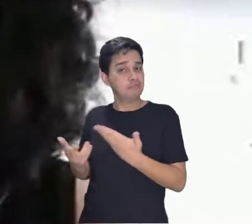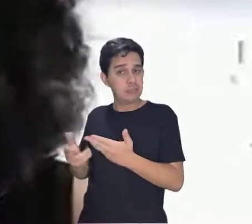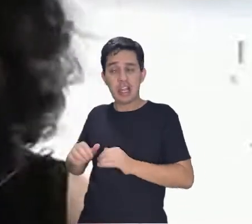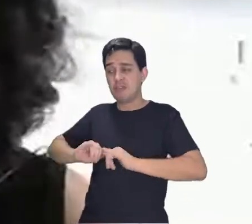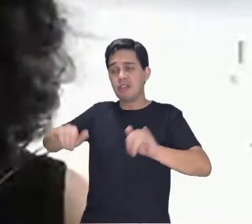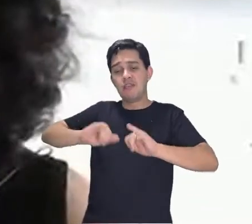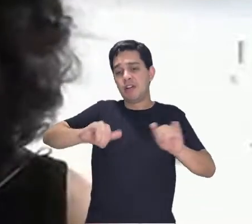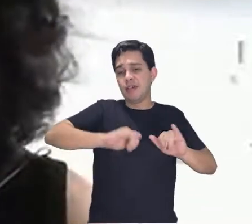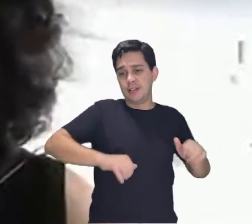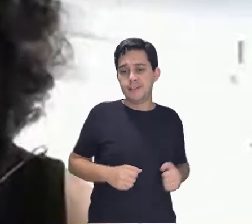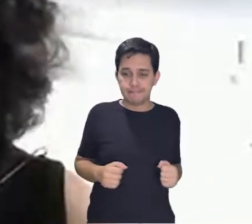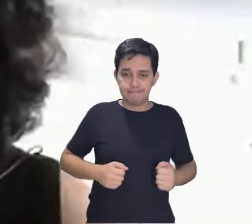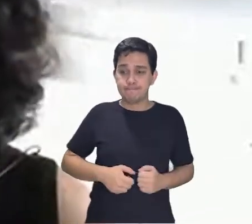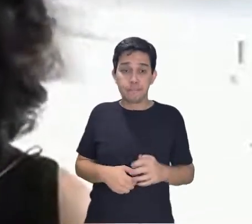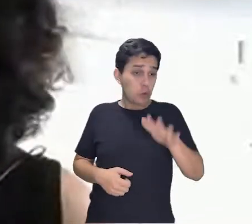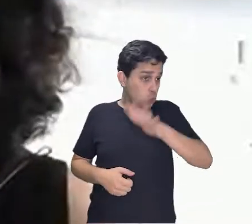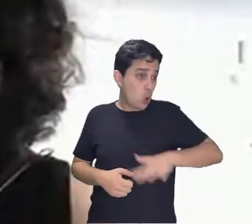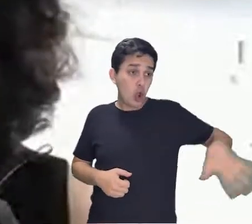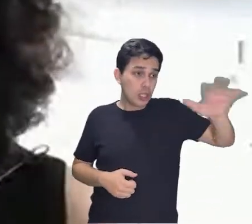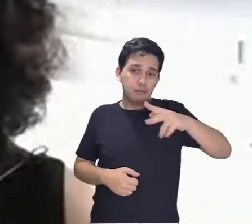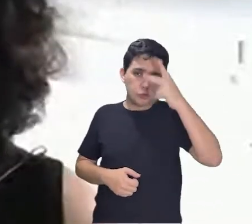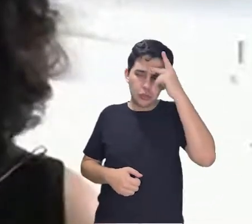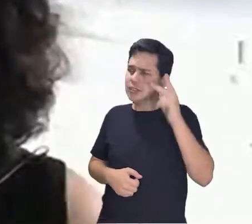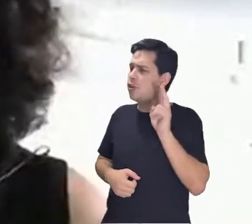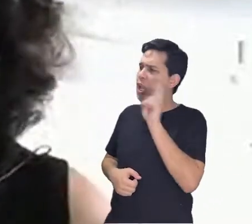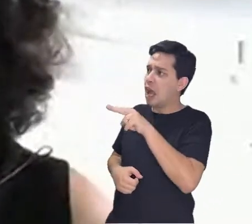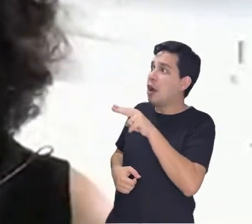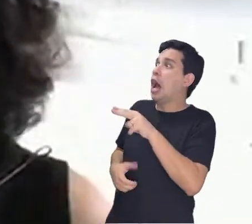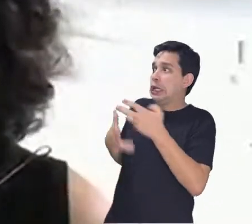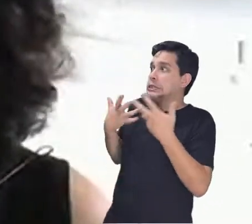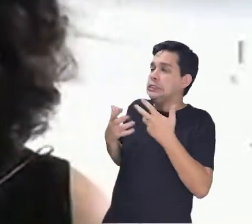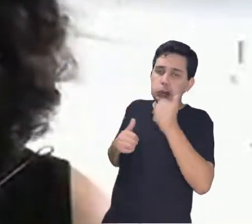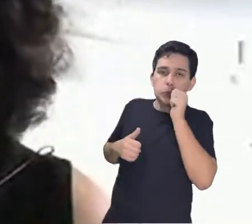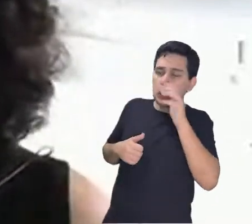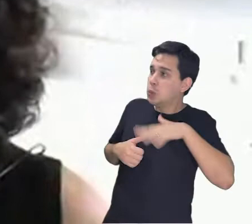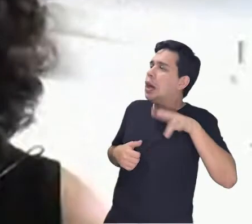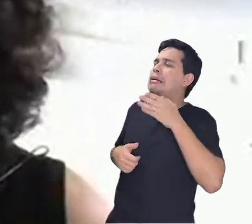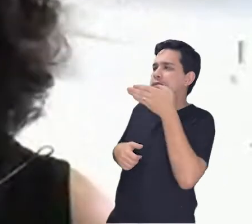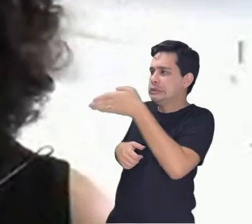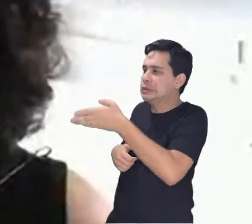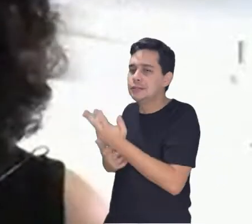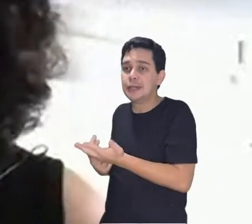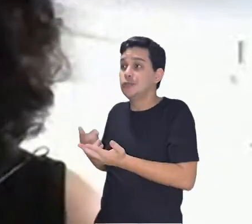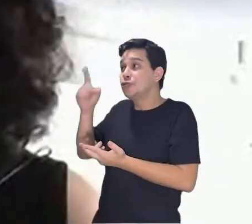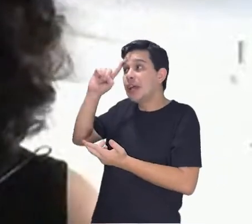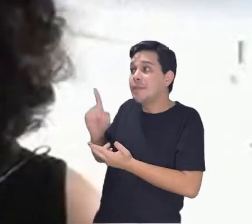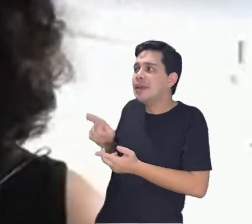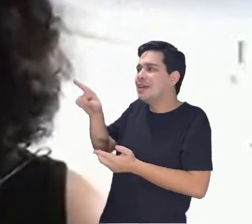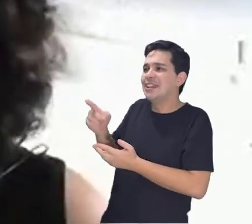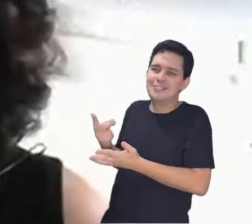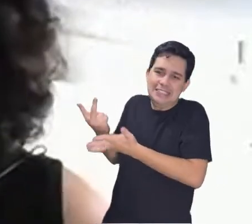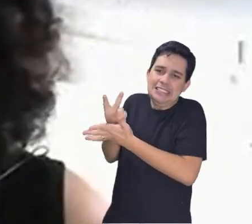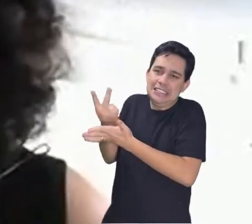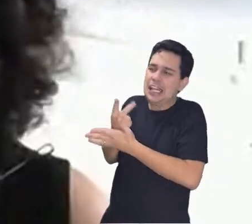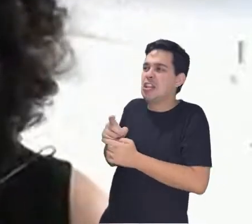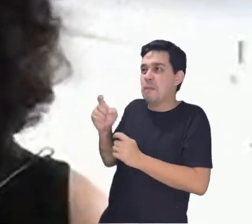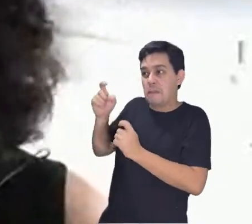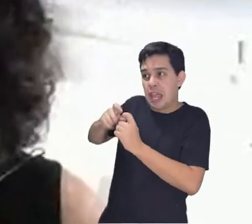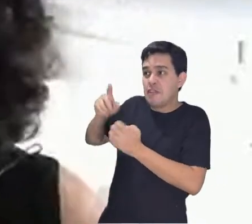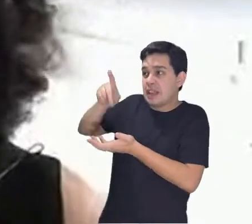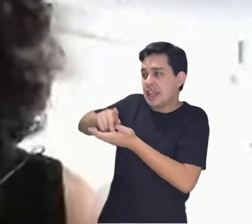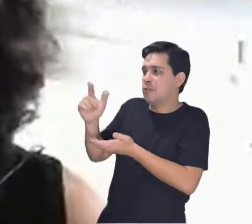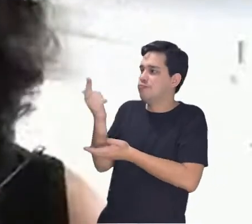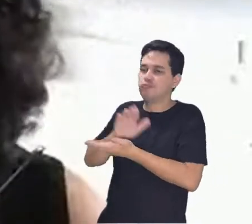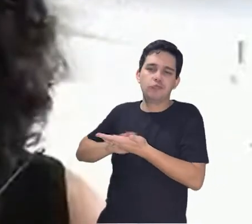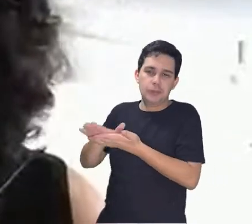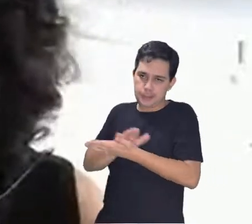sabia nenhuma qualificação dele, né? Então a gente está fazendo esse levantamento para passar para o núcleo de atendimento das vítimas do Ministério Público para uma busca